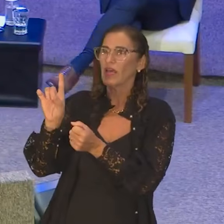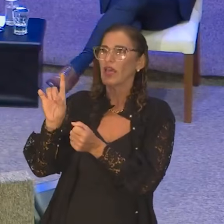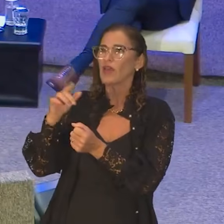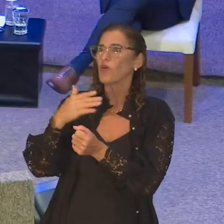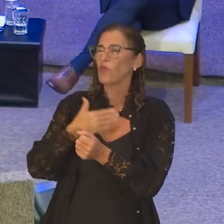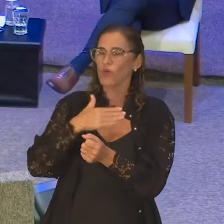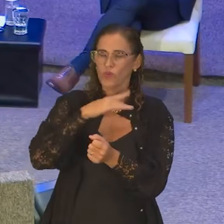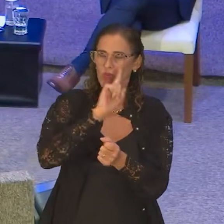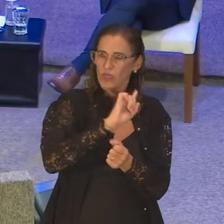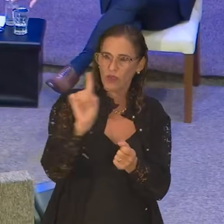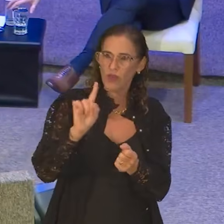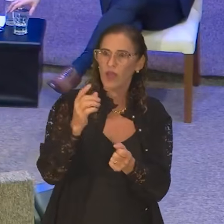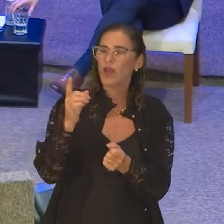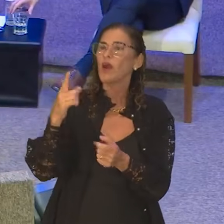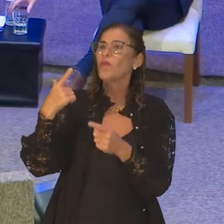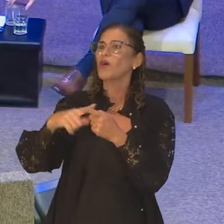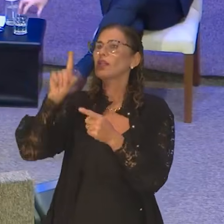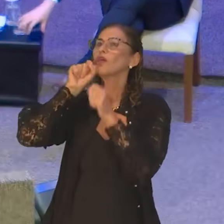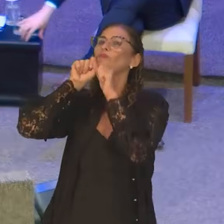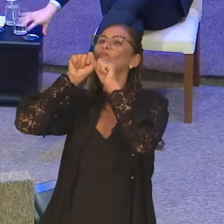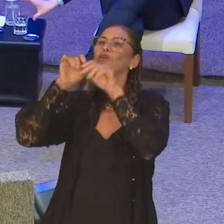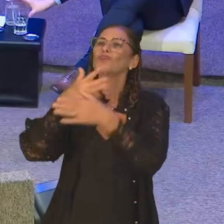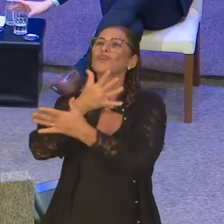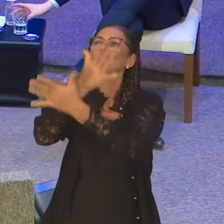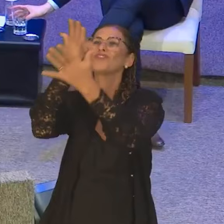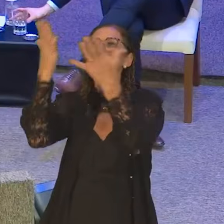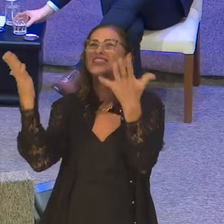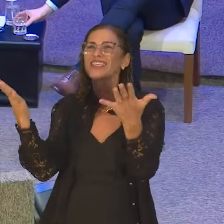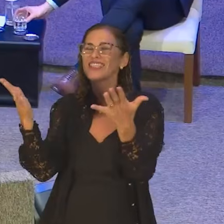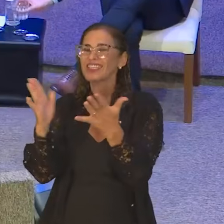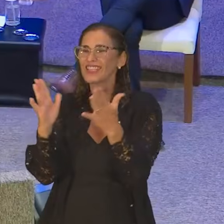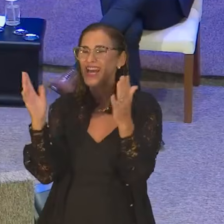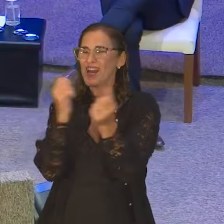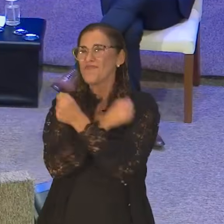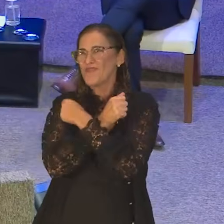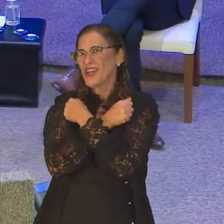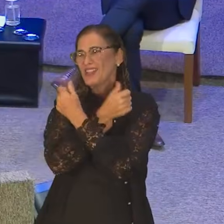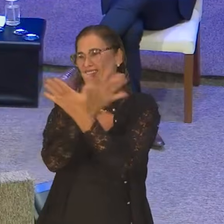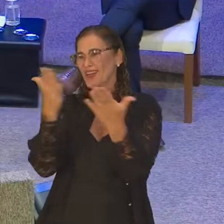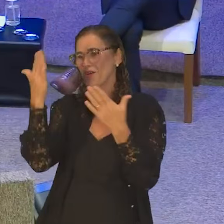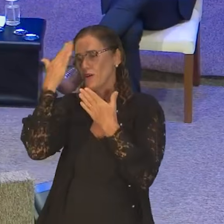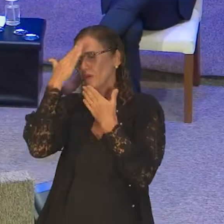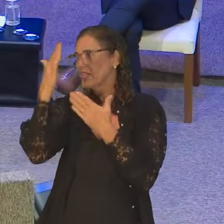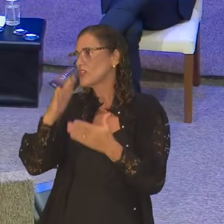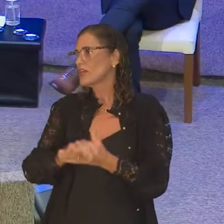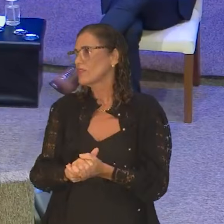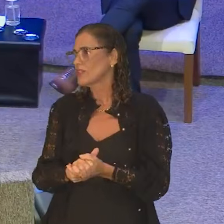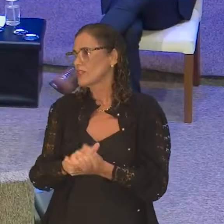muçulmano. Que o bondoso Deus abençoe a todos vocês. Abraços para todos. Obrigado.